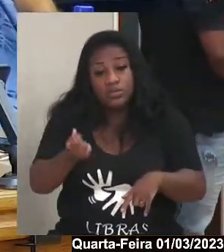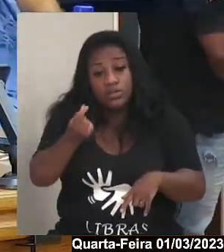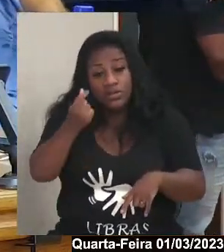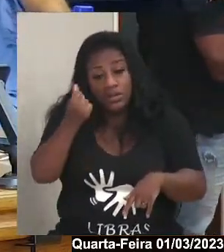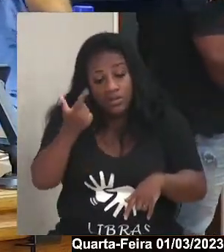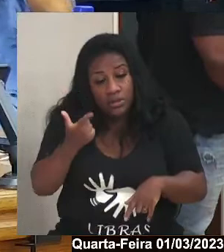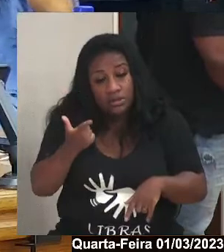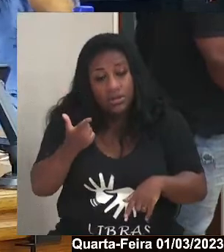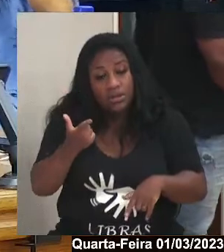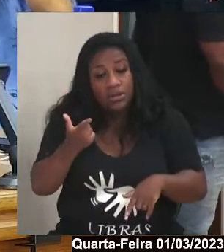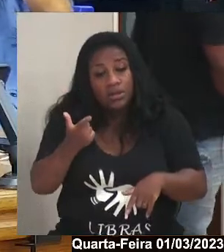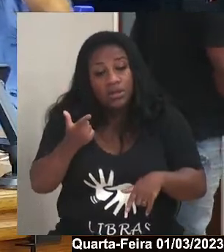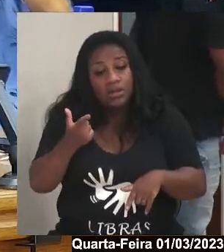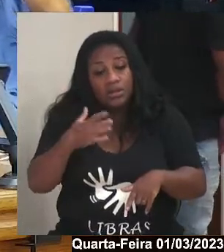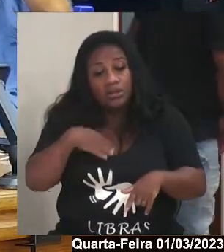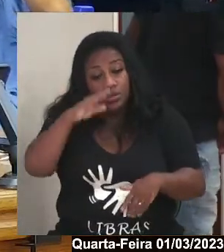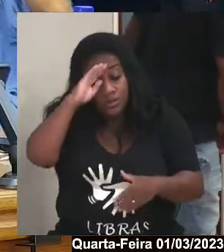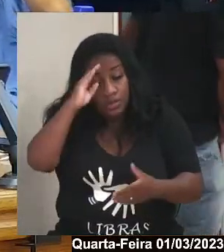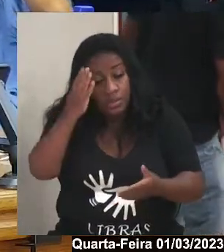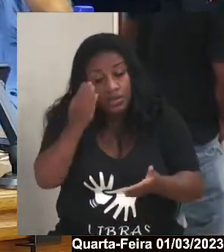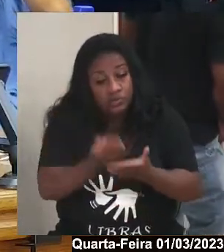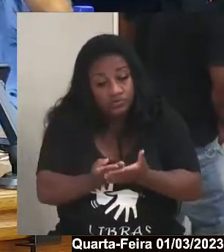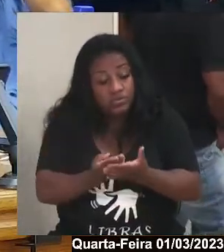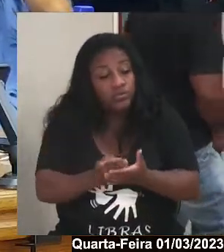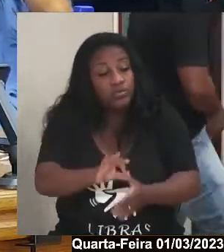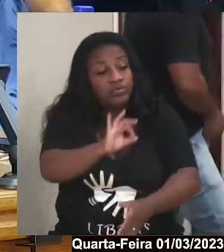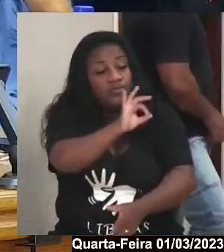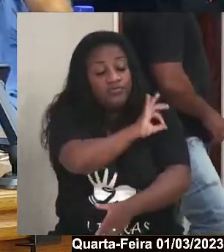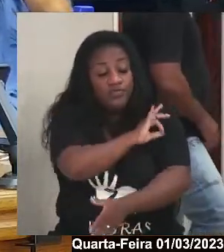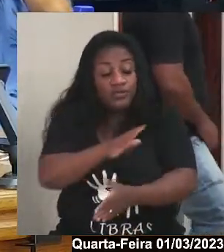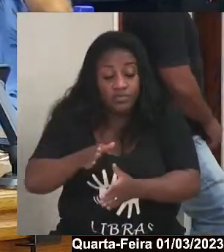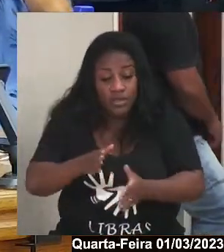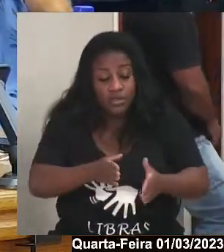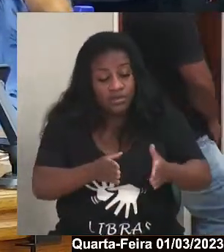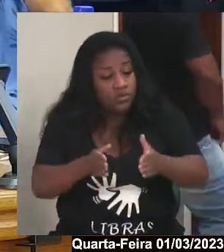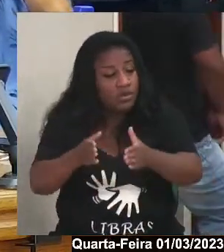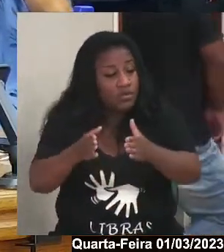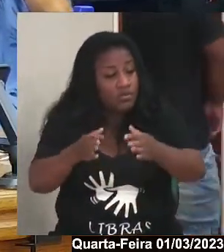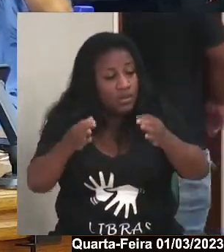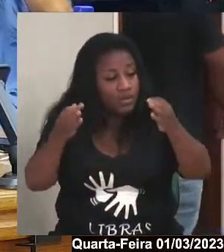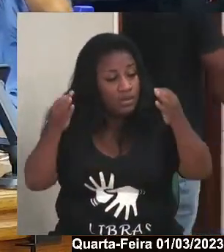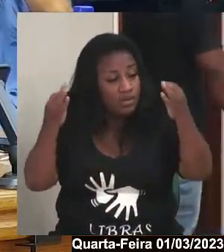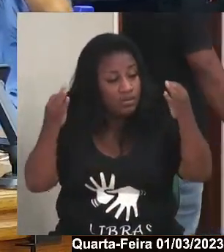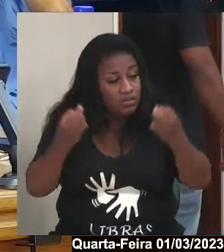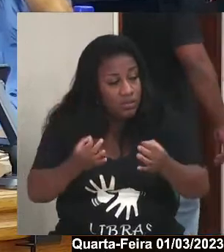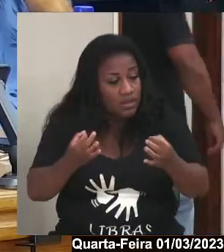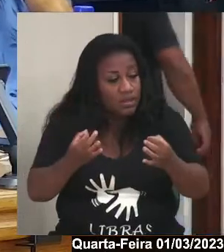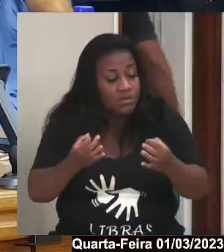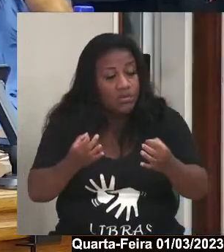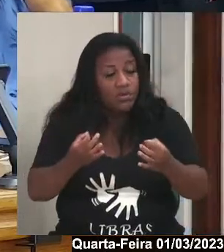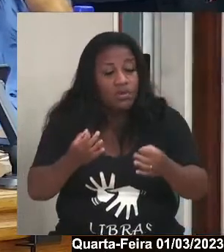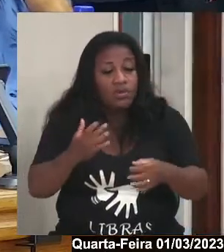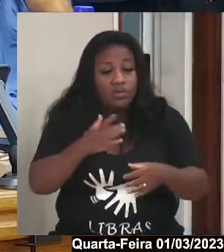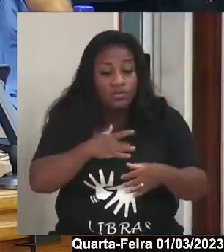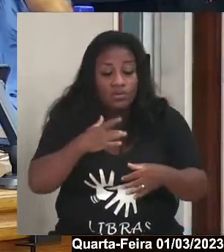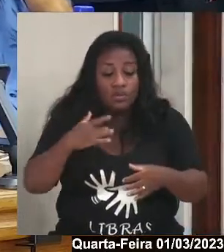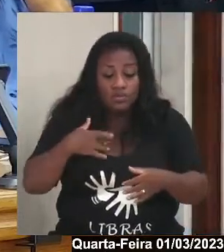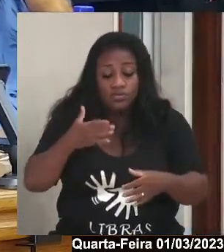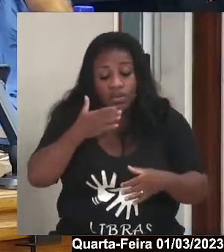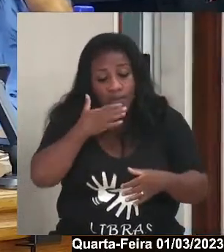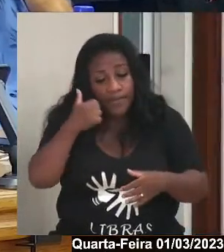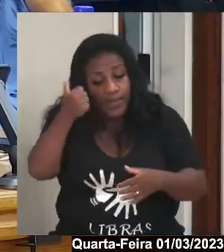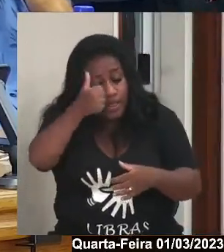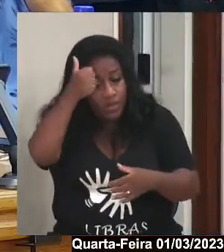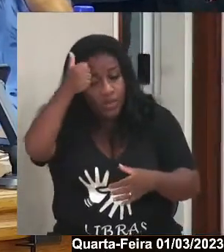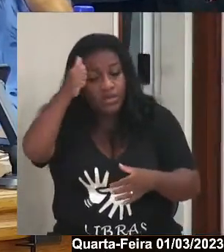dignidade. Então, eu acredito que o prefeito está no caminho certo quando ele revoluciona a questão da saúde, tentando